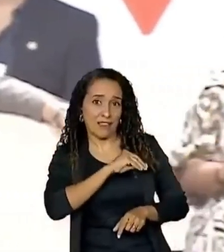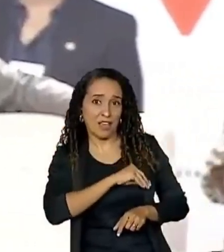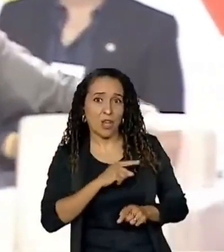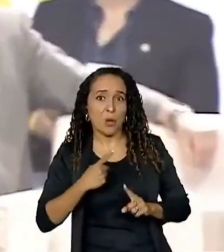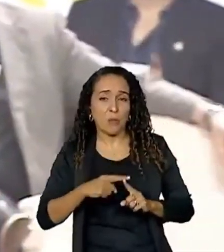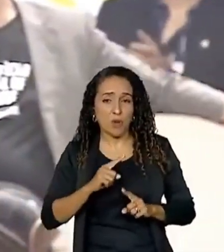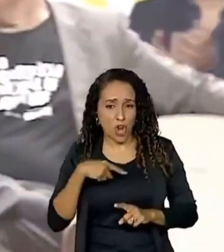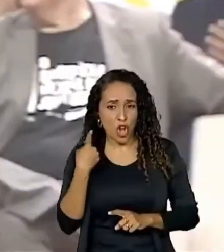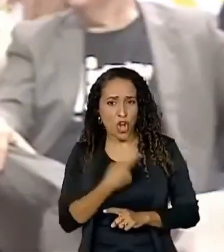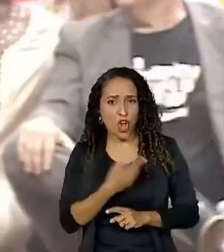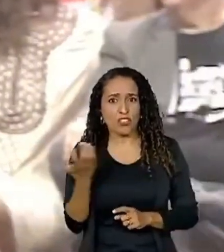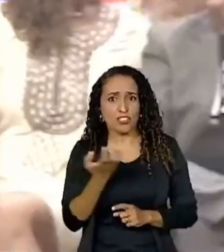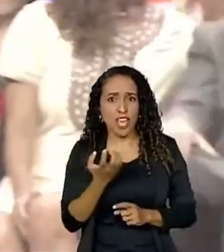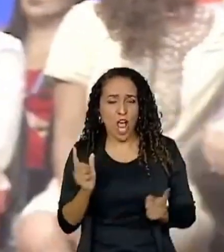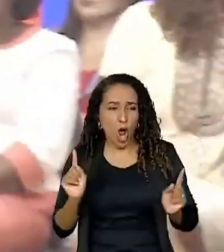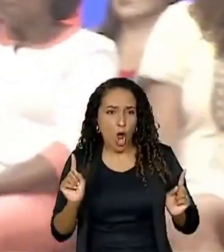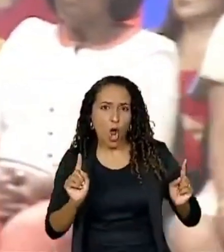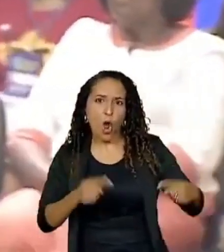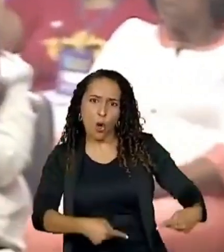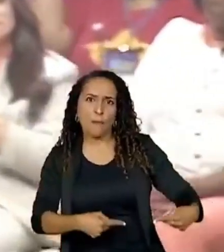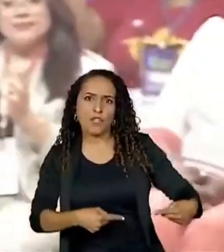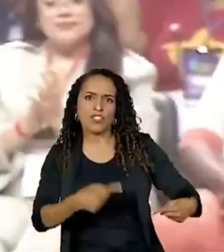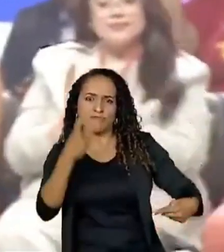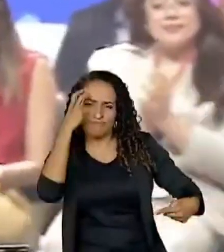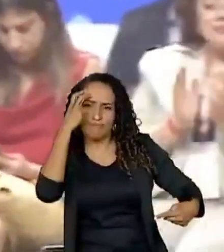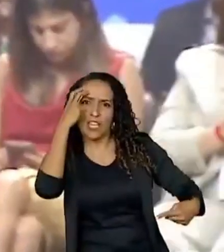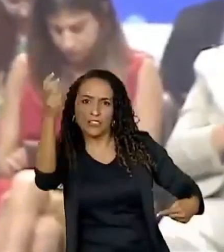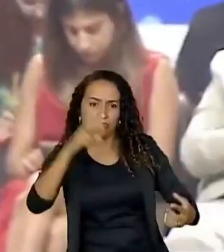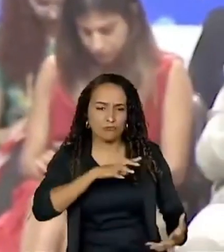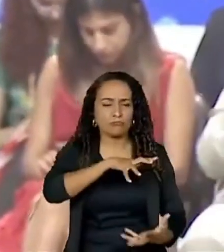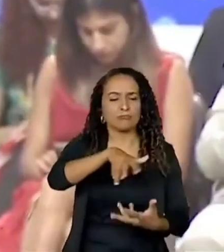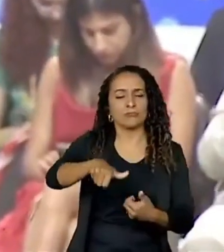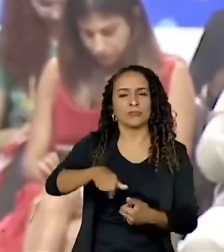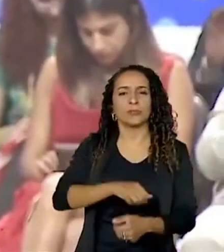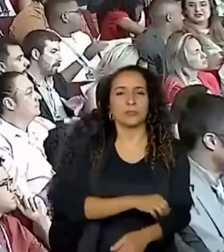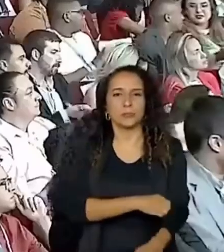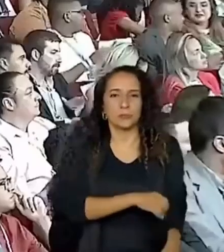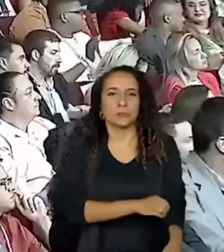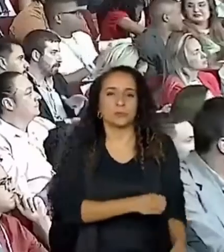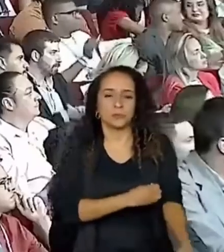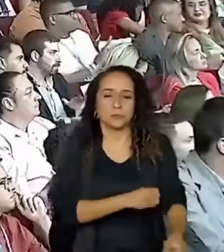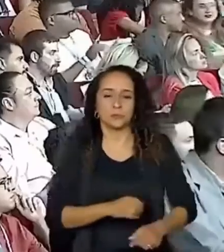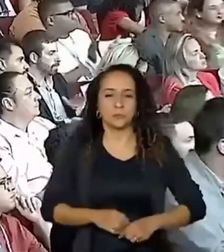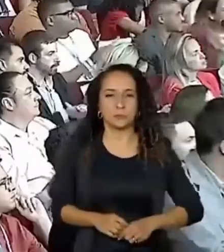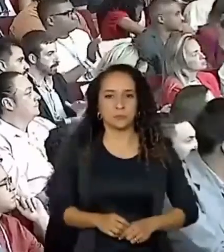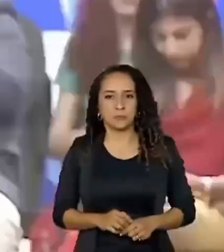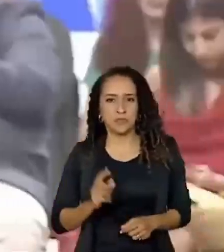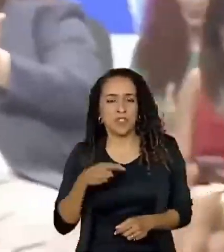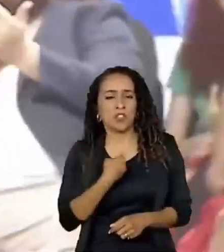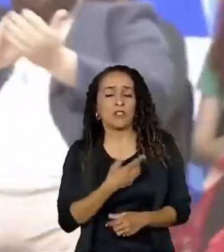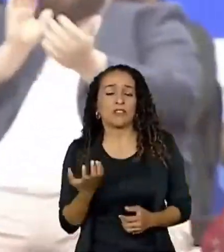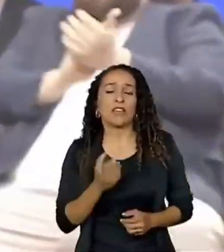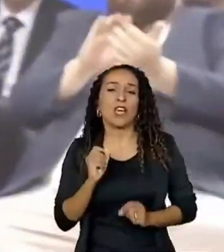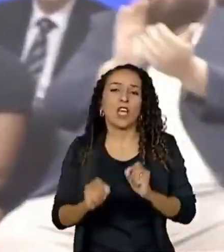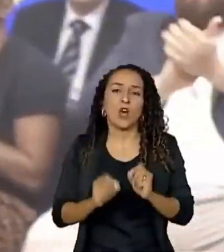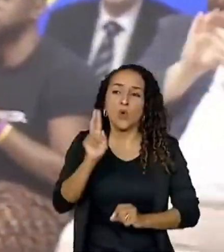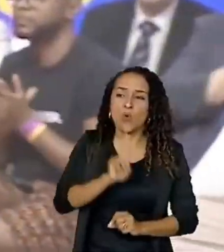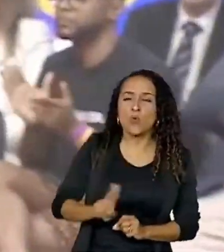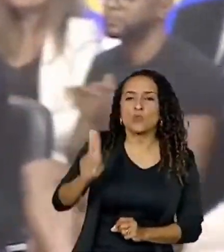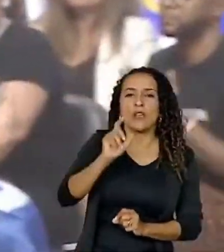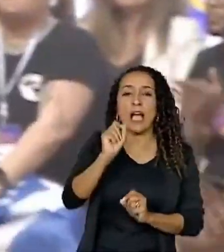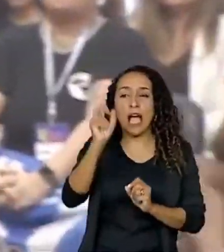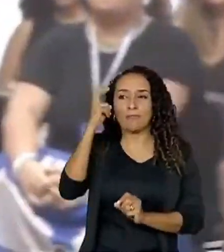a gente quer competir em inteligência com o mundo. A gente quer utilizar muito